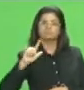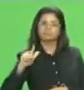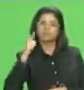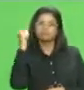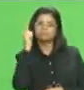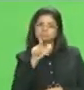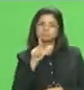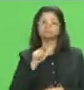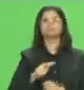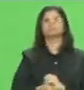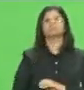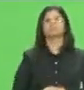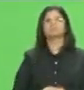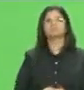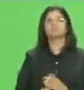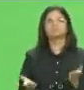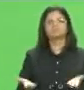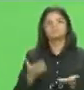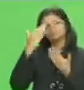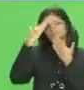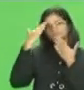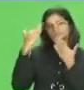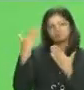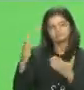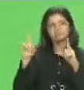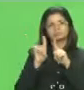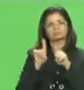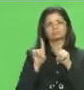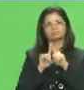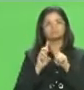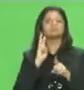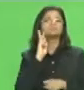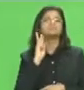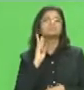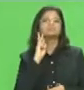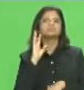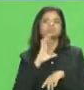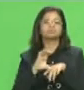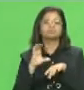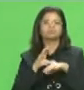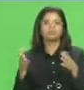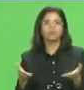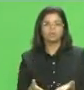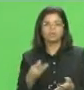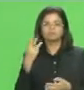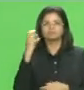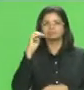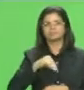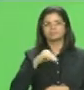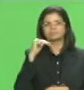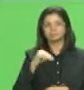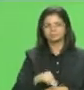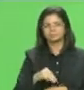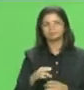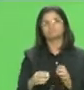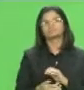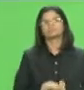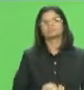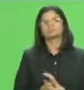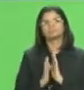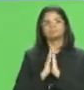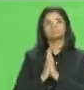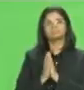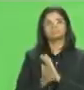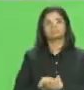ganhar. Candidata, muito obrigado. Candidato Hélio, tudo curso, o tem três minutos, suas considerações finais, por favor.